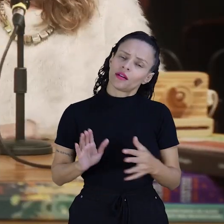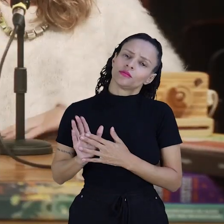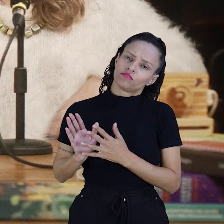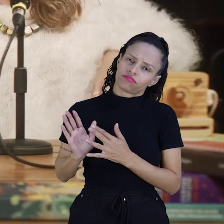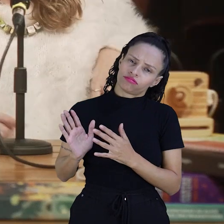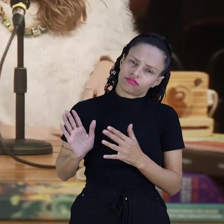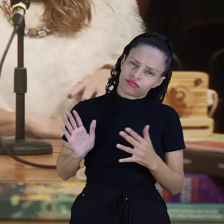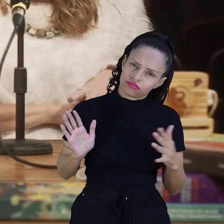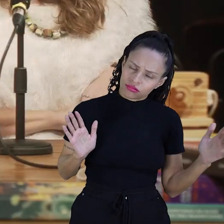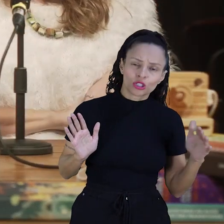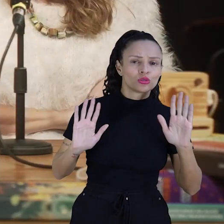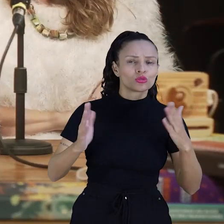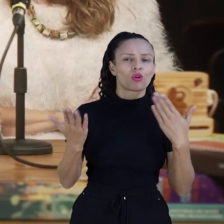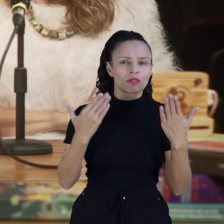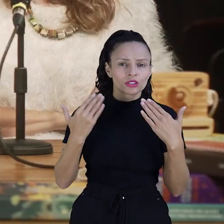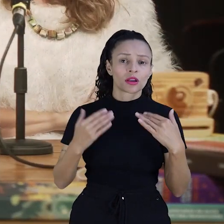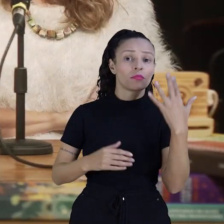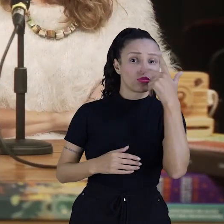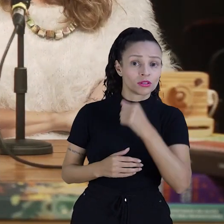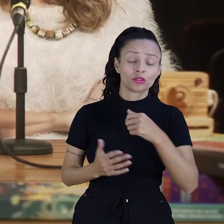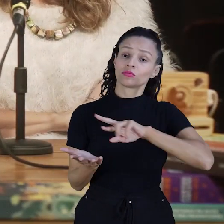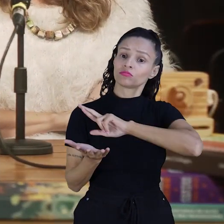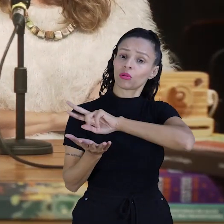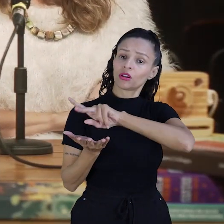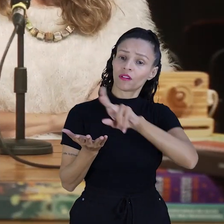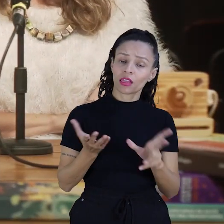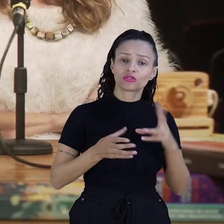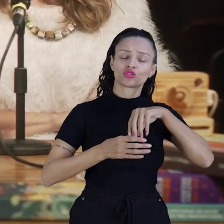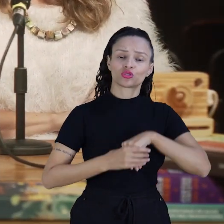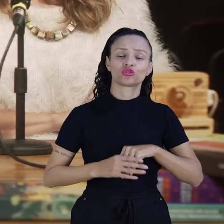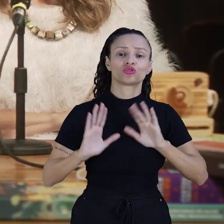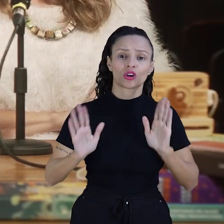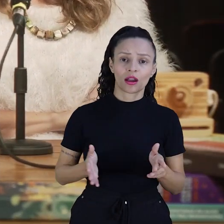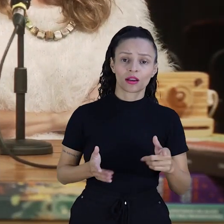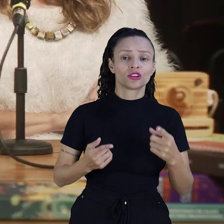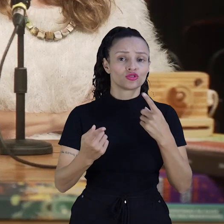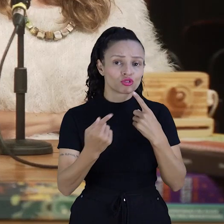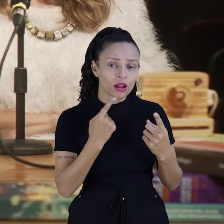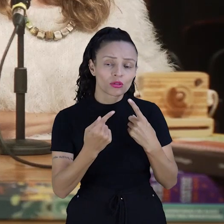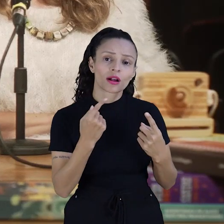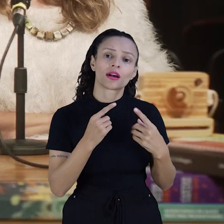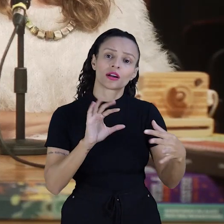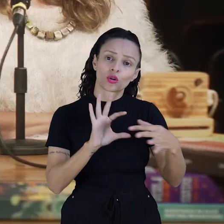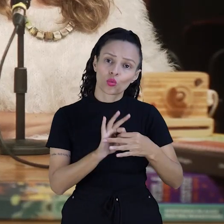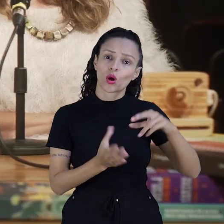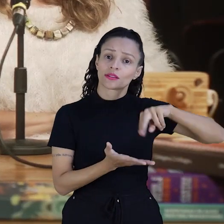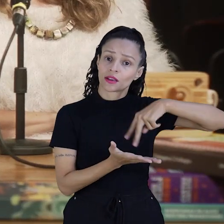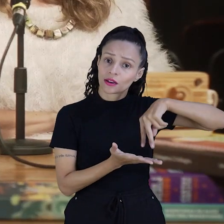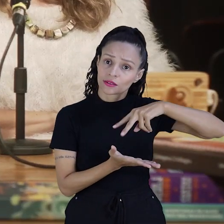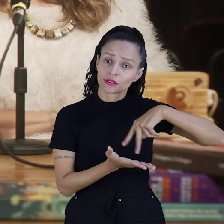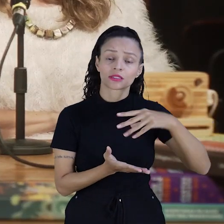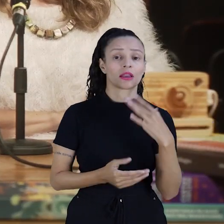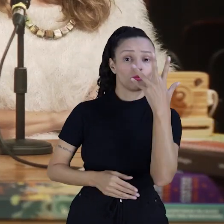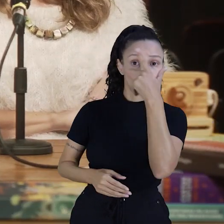dessa trajetória toda e tudo que a gente conversou aqui, que bonito ser polivalente. Que bonito eu ter dialogado com a